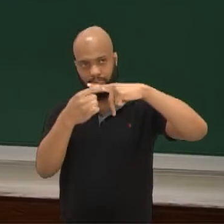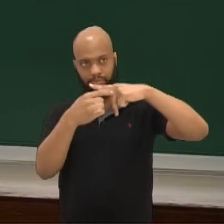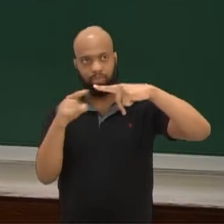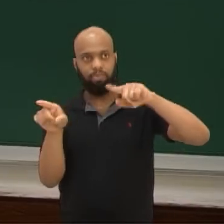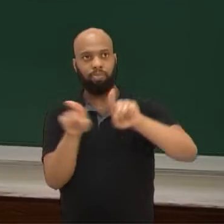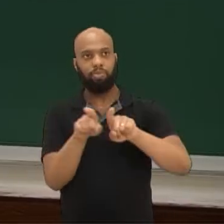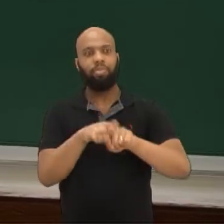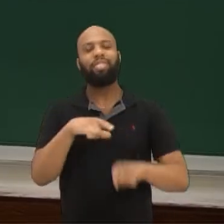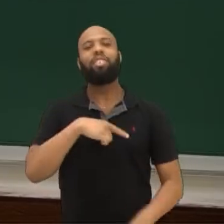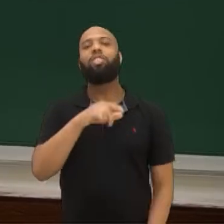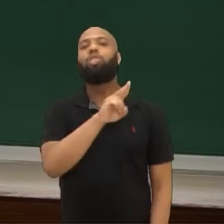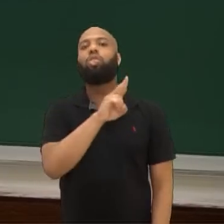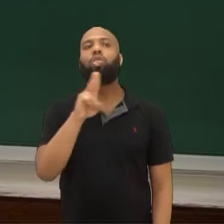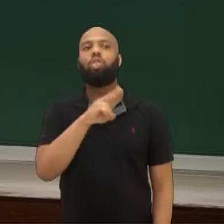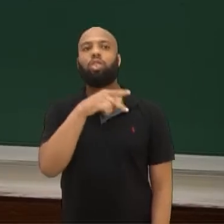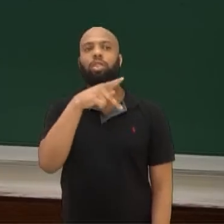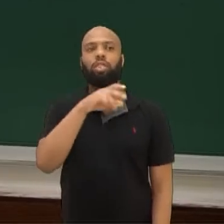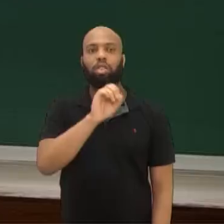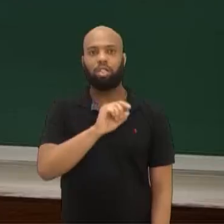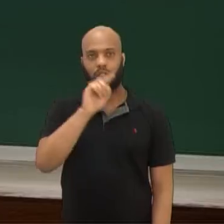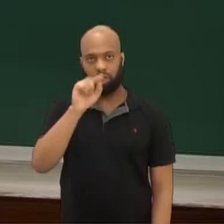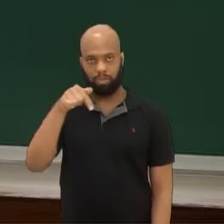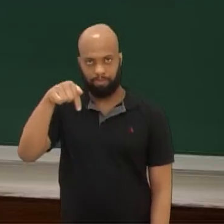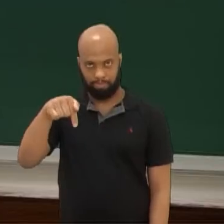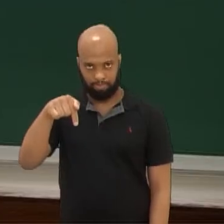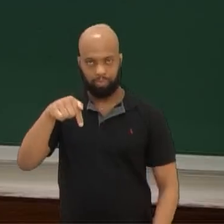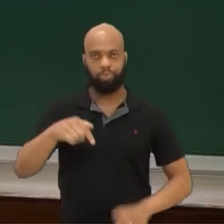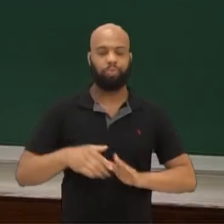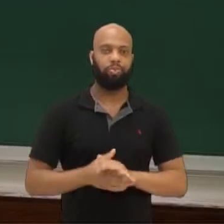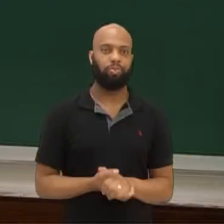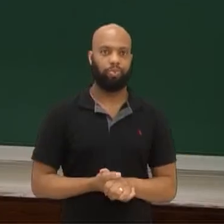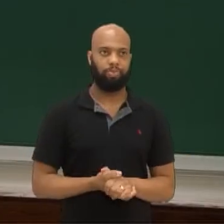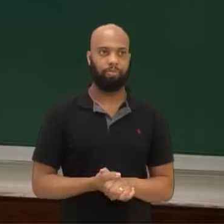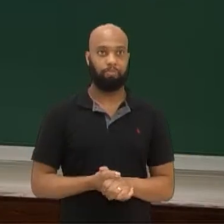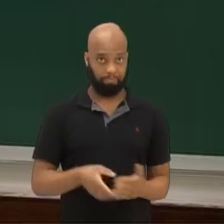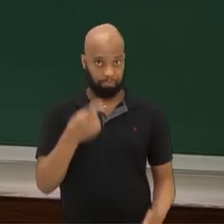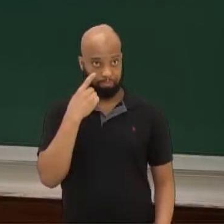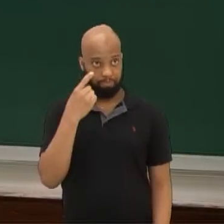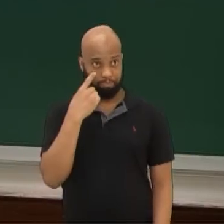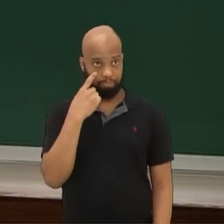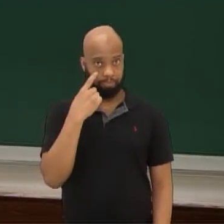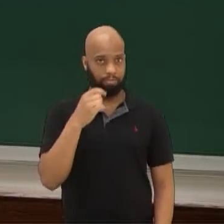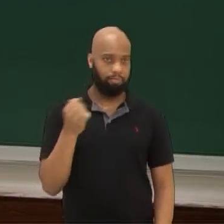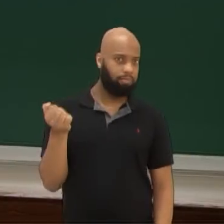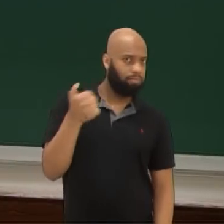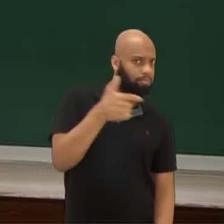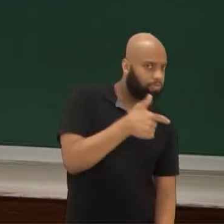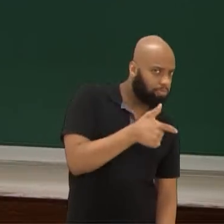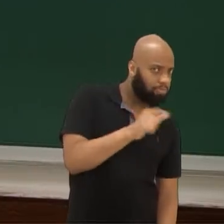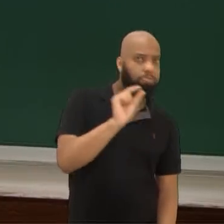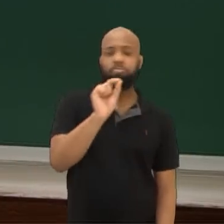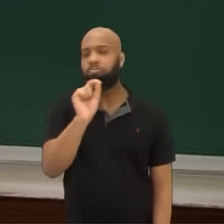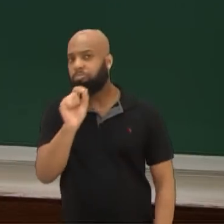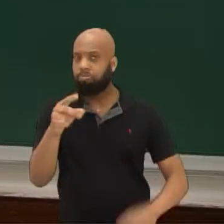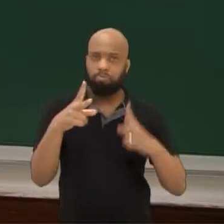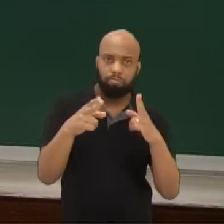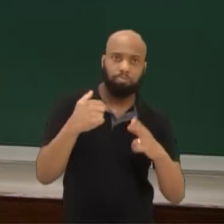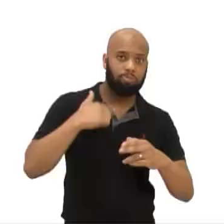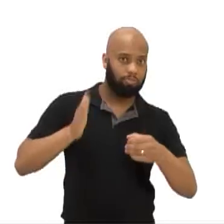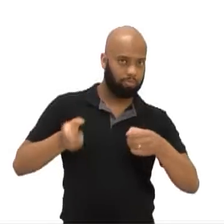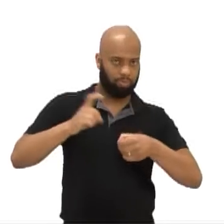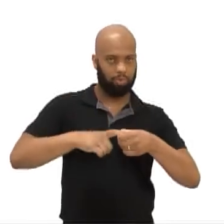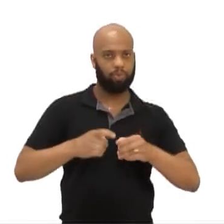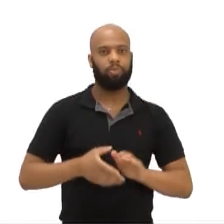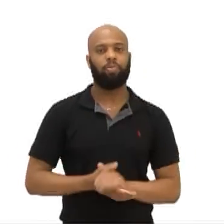semirreta OP e a semirreta OQ. Eu leio POQ. Verifiquem. São maiores ou menores ou são iguais? A prof já